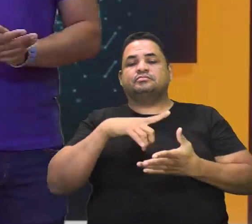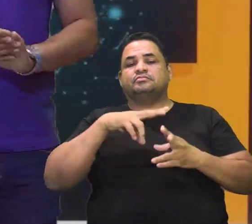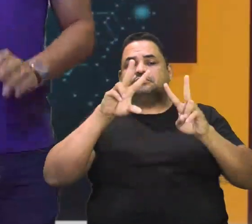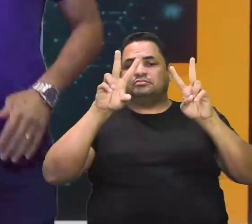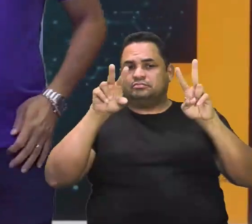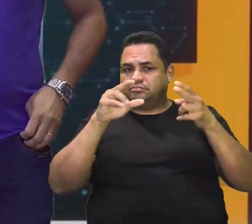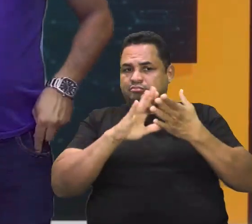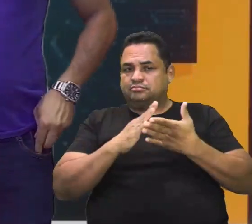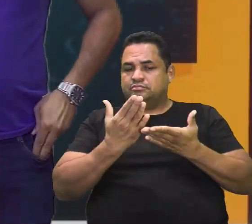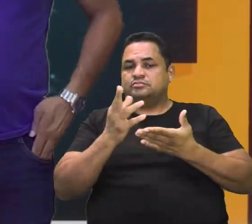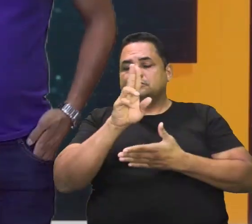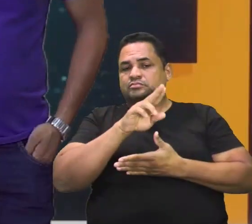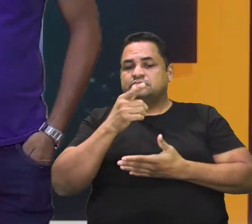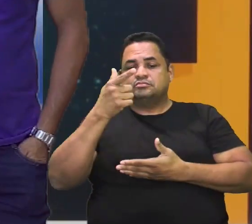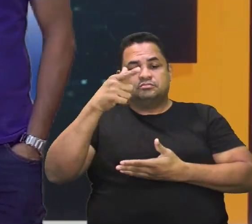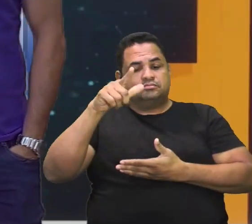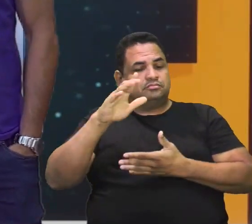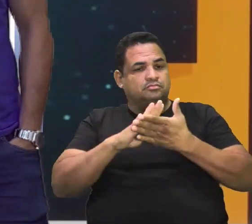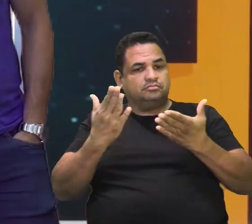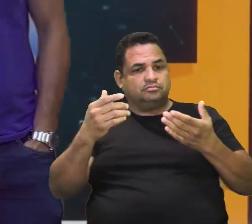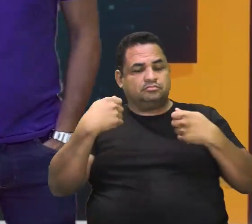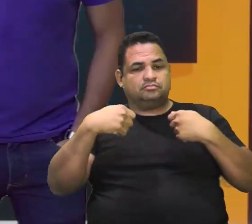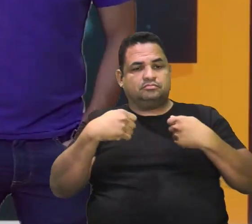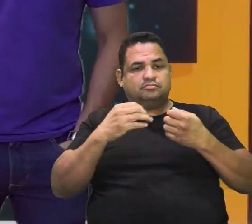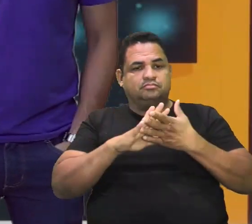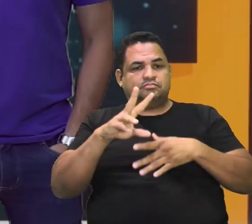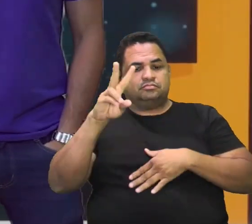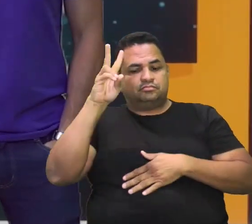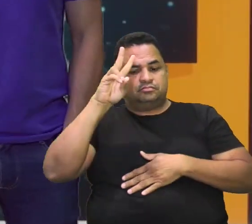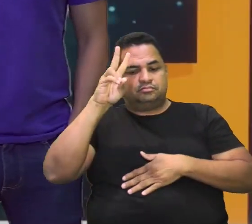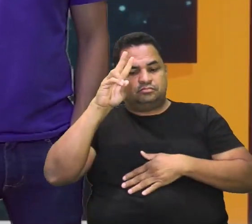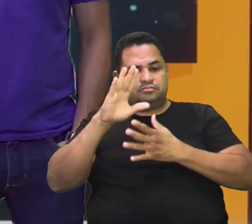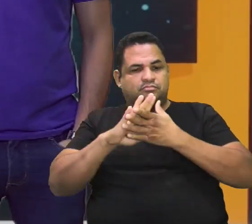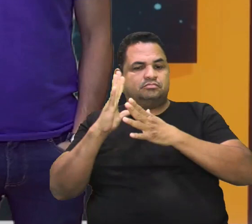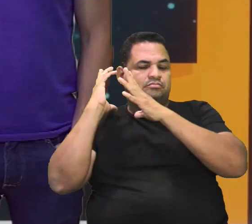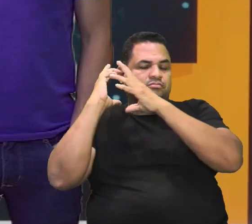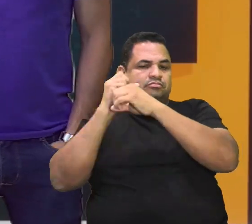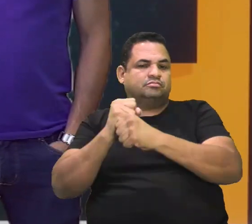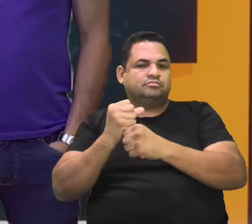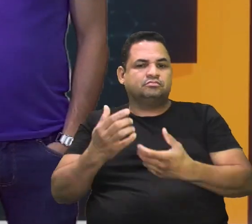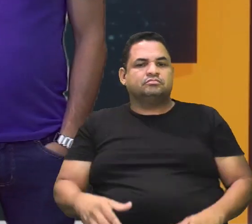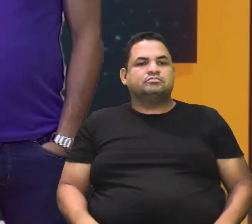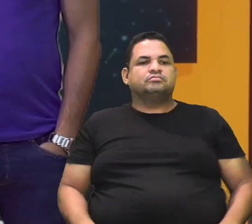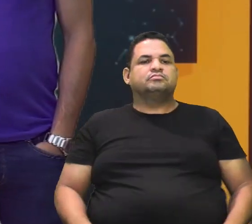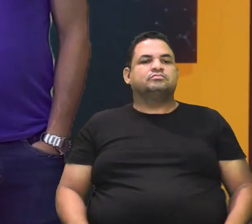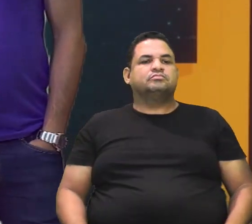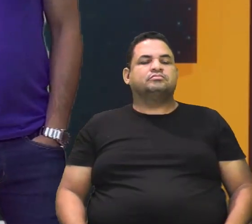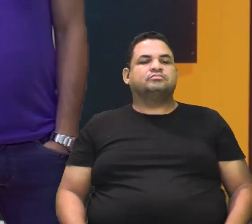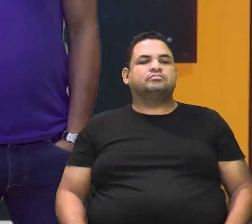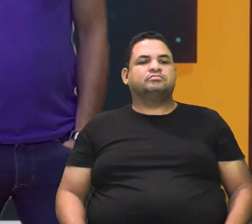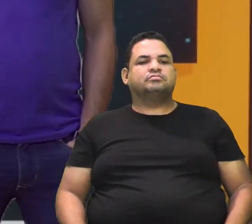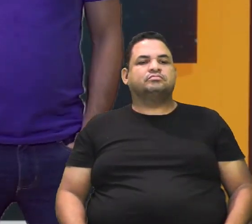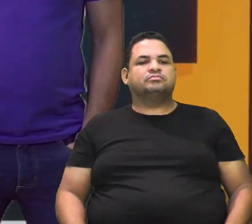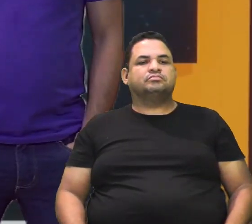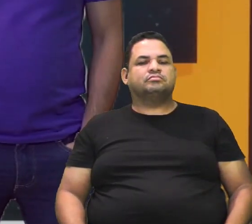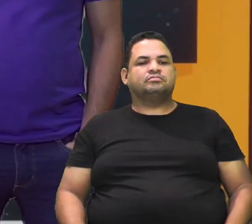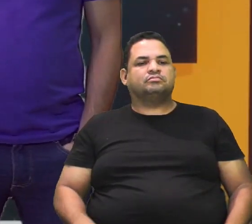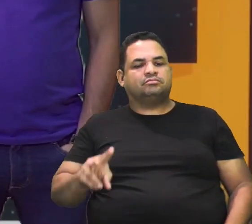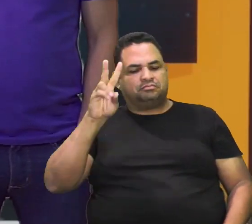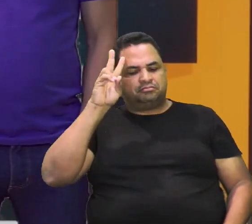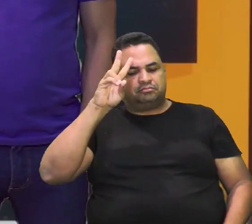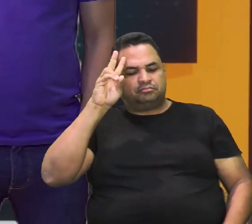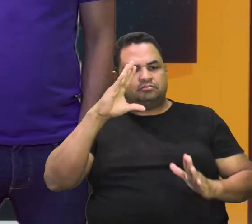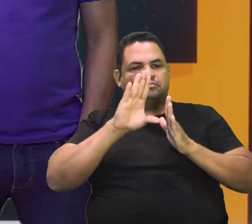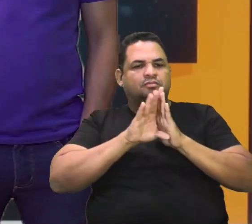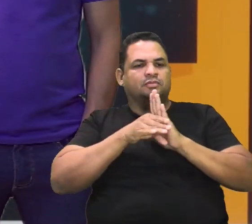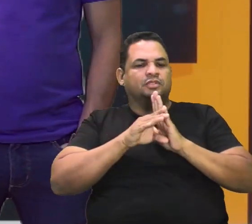vai utilizar de novo. Então, se vamos reutilizar, precisa rever, revisar, tá? E claro que a gente só rever o assunto, só